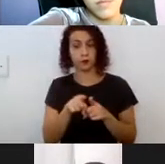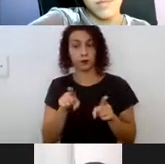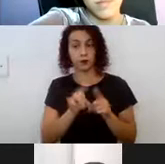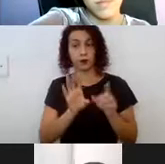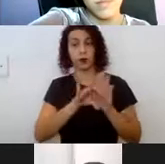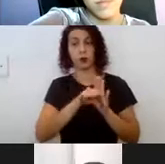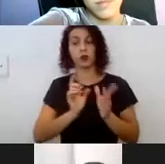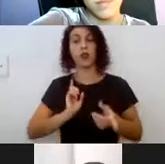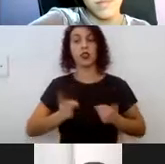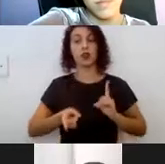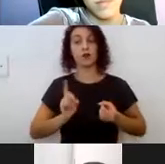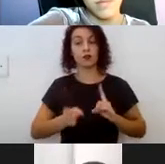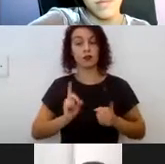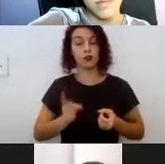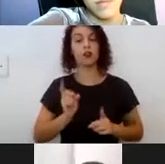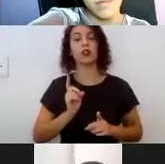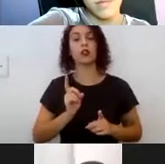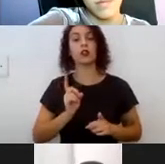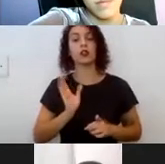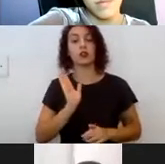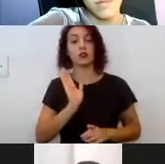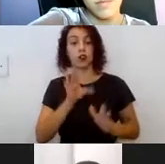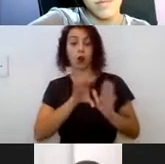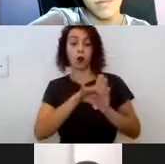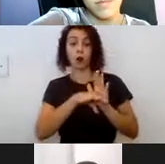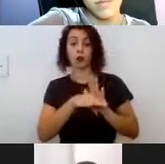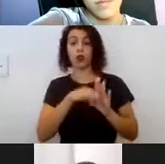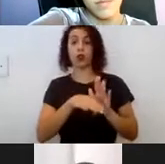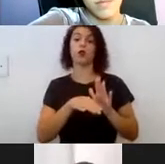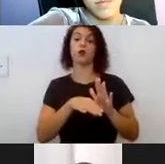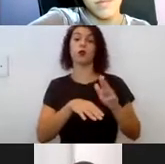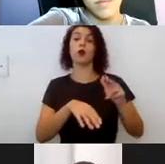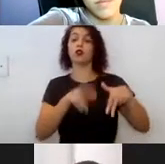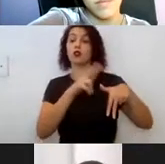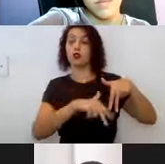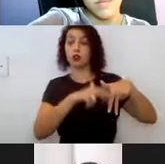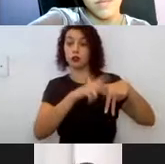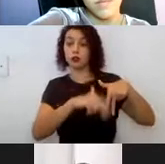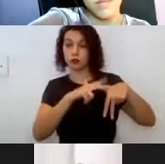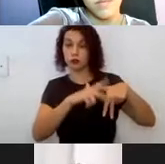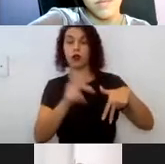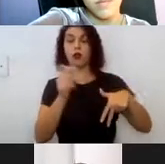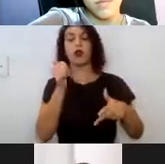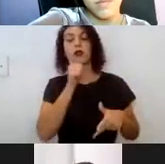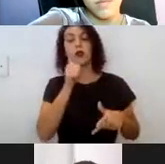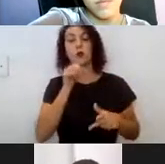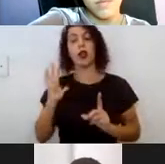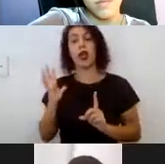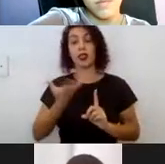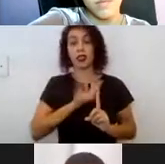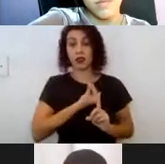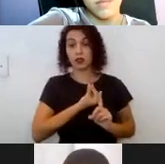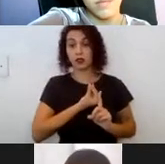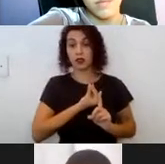conceito de travesti como um conceito é de gênero tão da mulher estranha da transversalidade em que